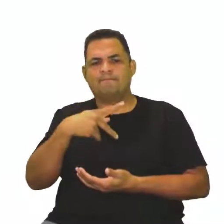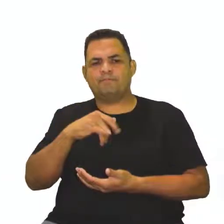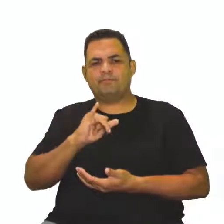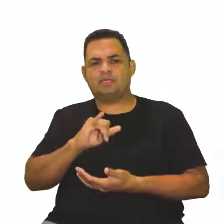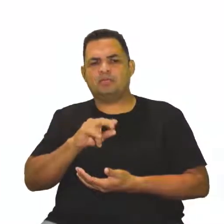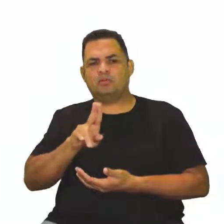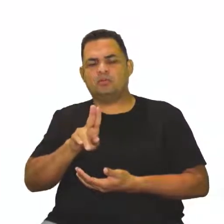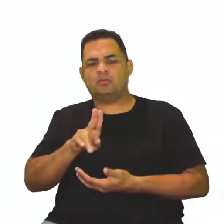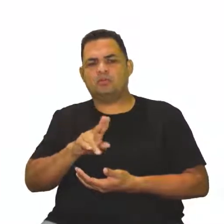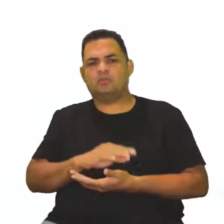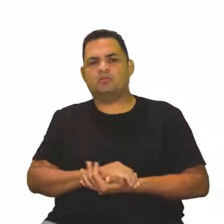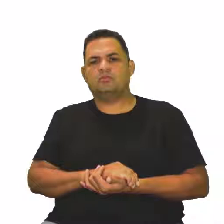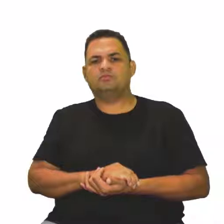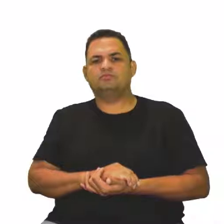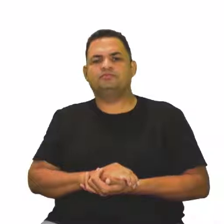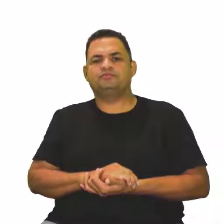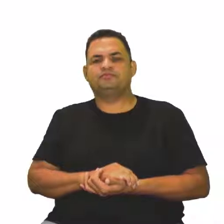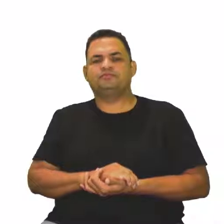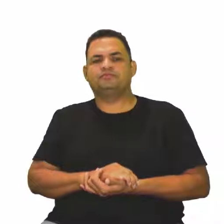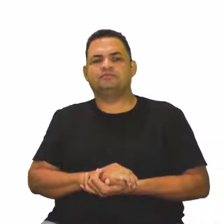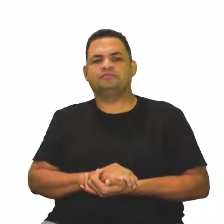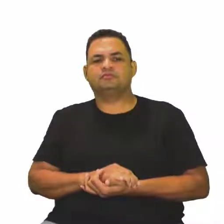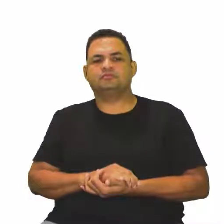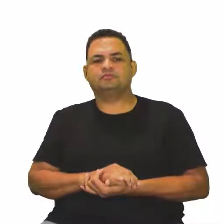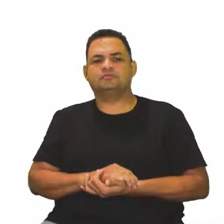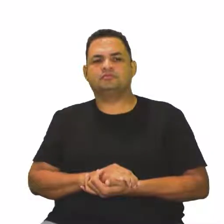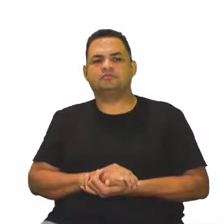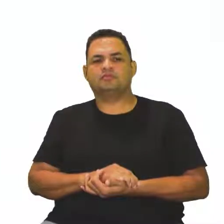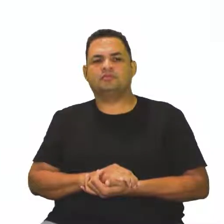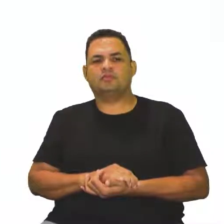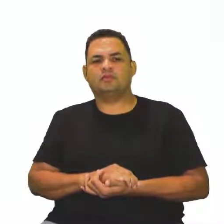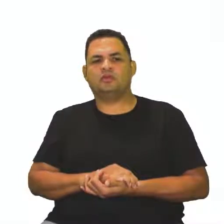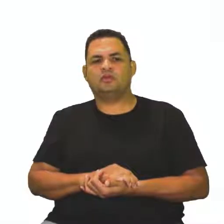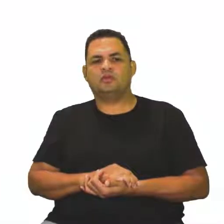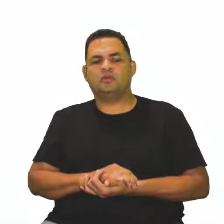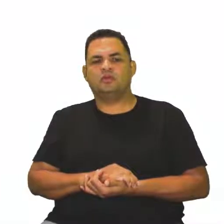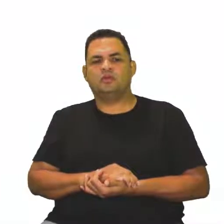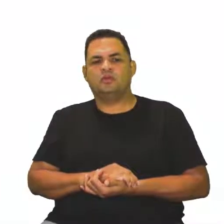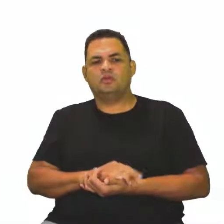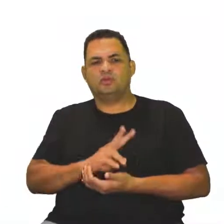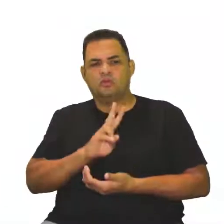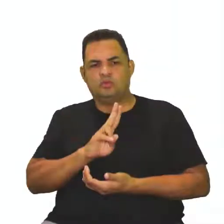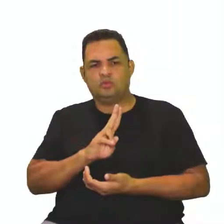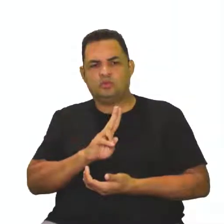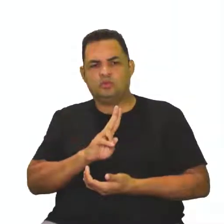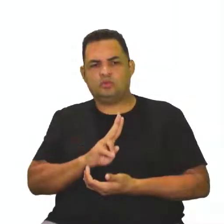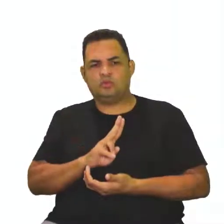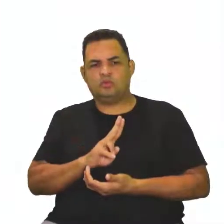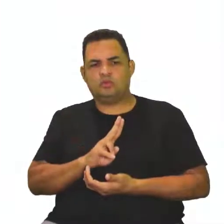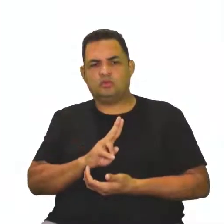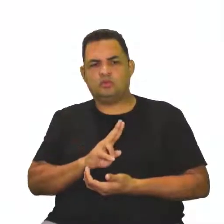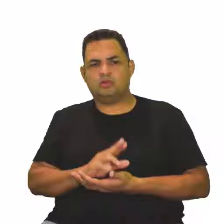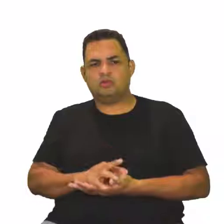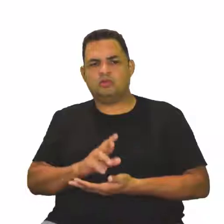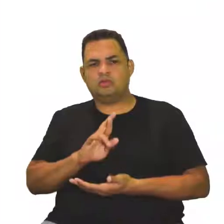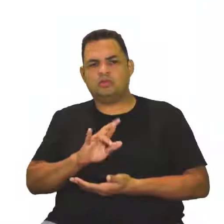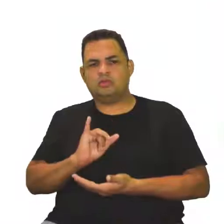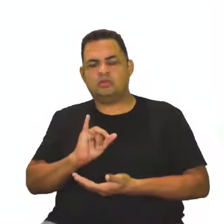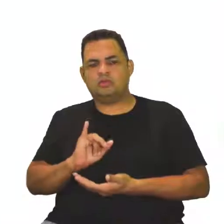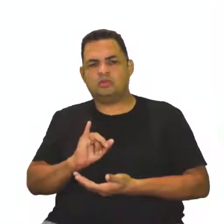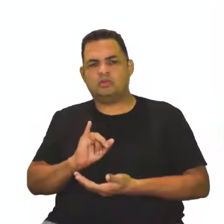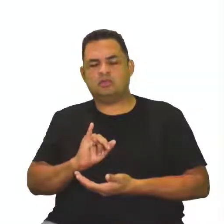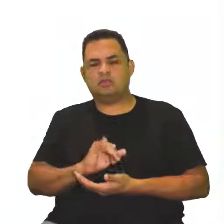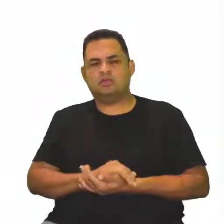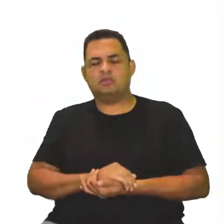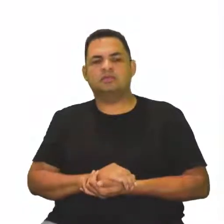Π, certo? O que eu falei para vocês? U faz o quê? U ri. Ele ri,